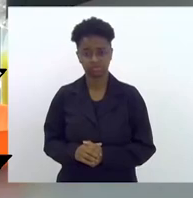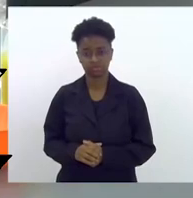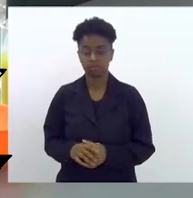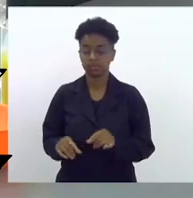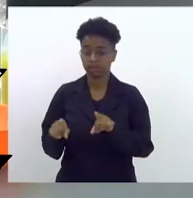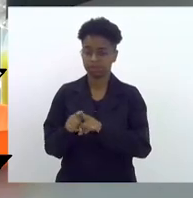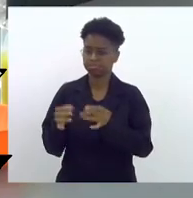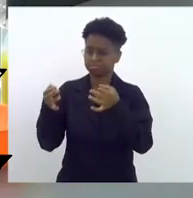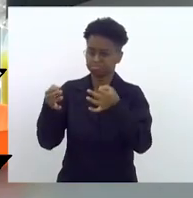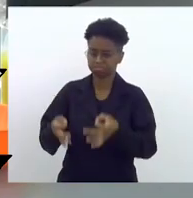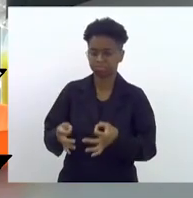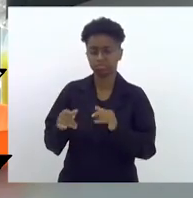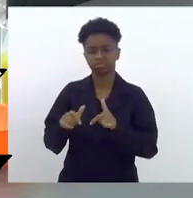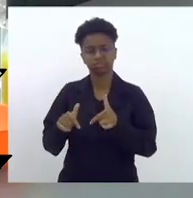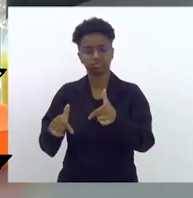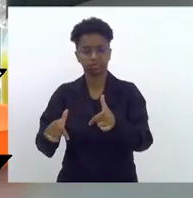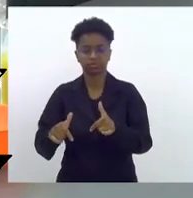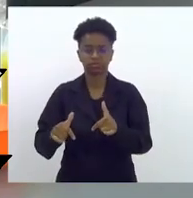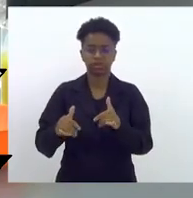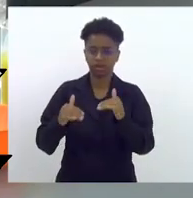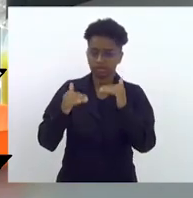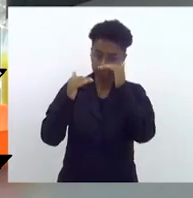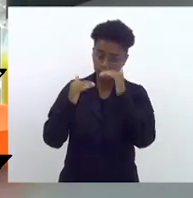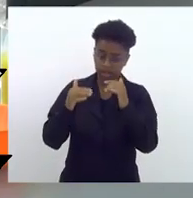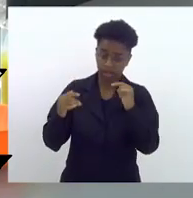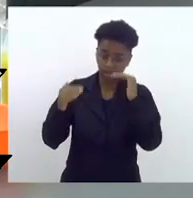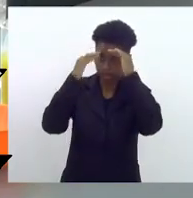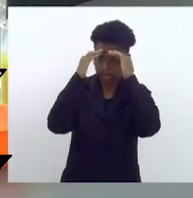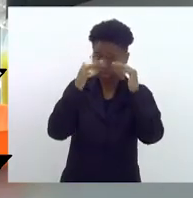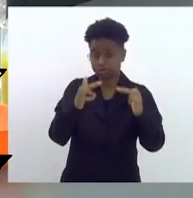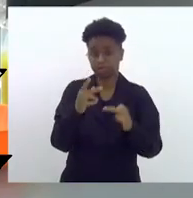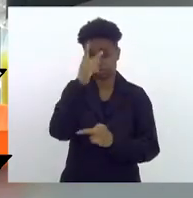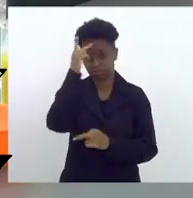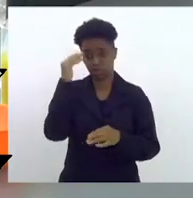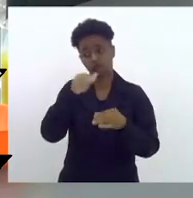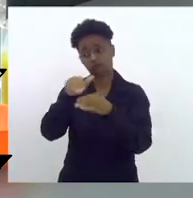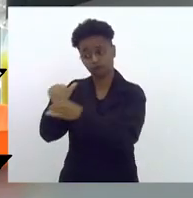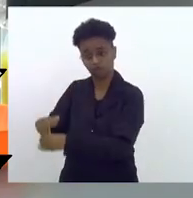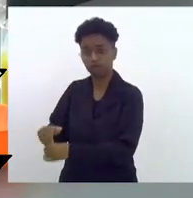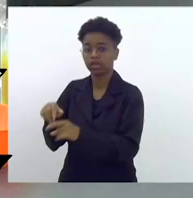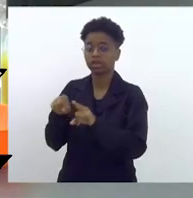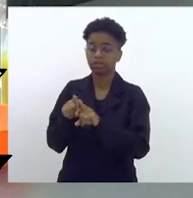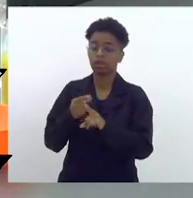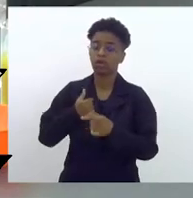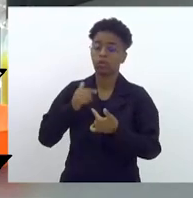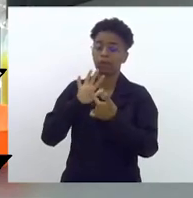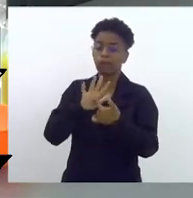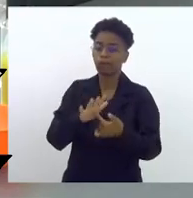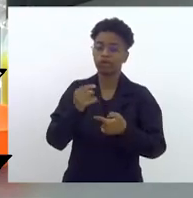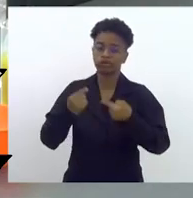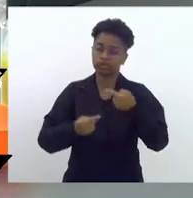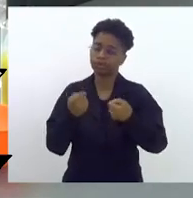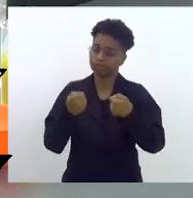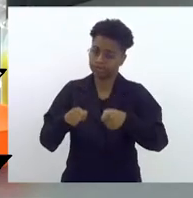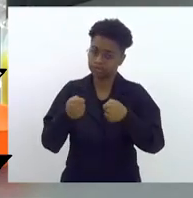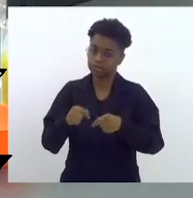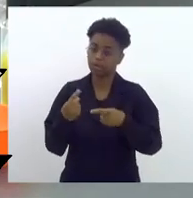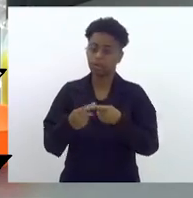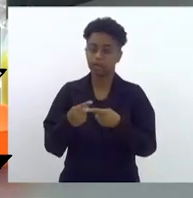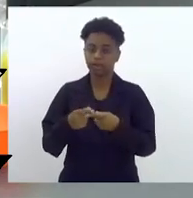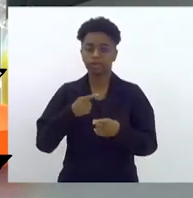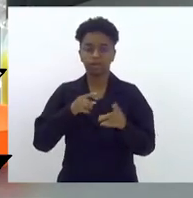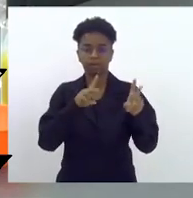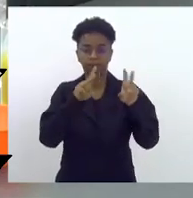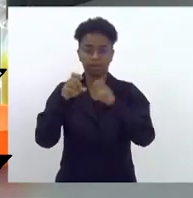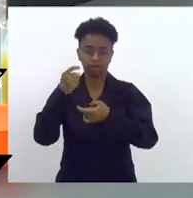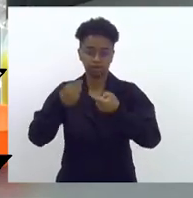pertinência e com toda lealdade aos seus eleitores mas também me sinto obrigado a apresentar a discussão que tem todo um Contorno da questão